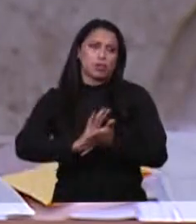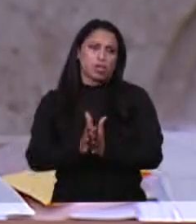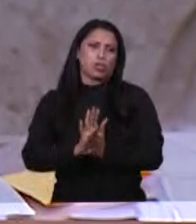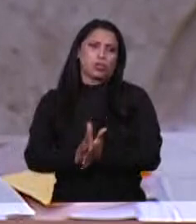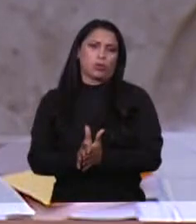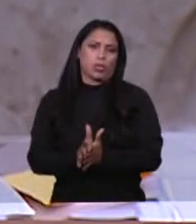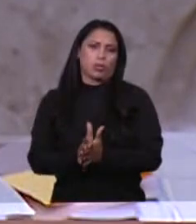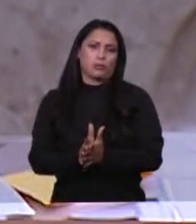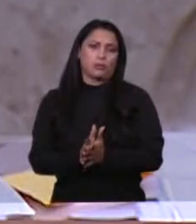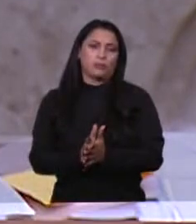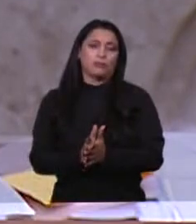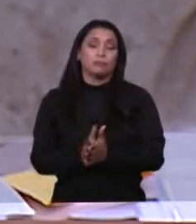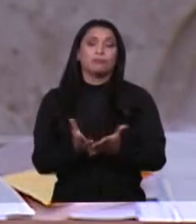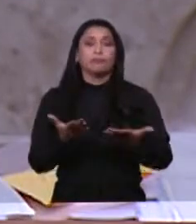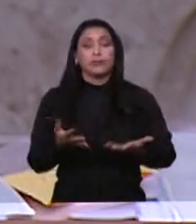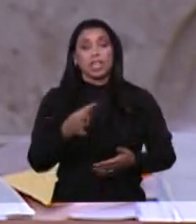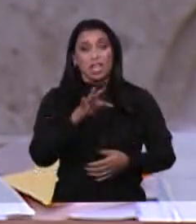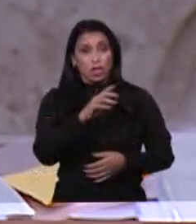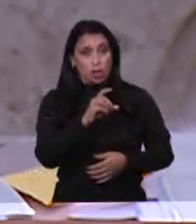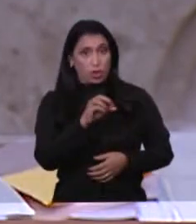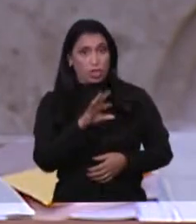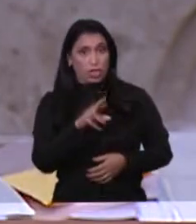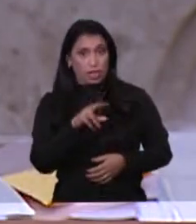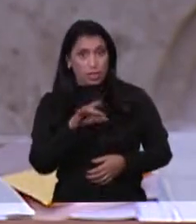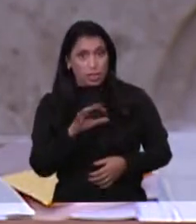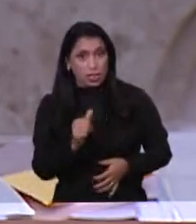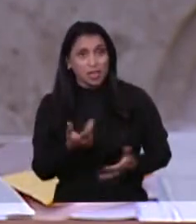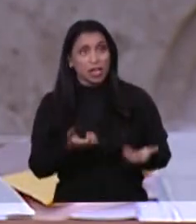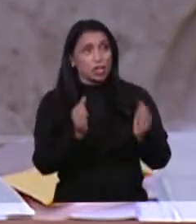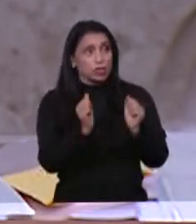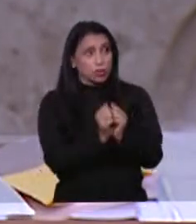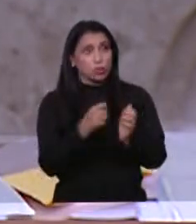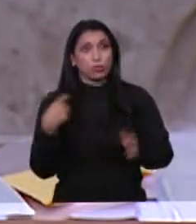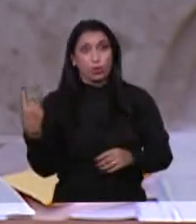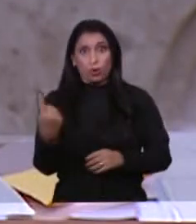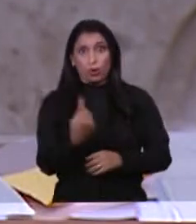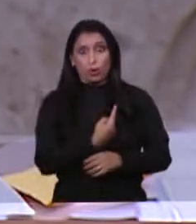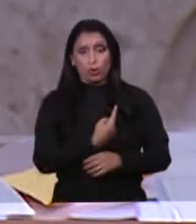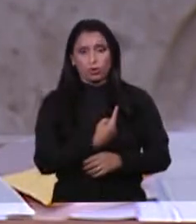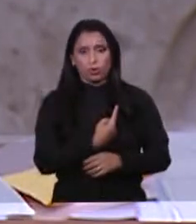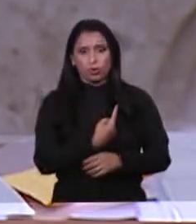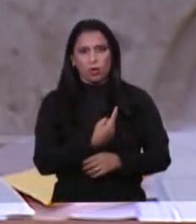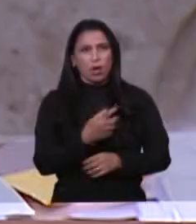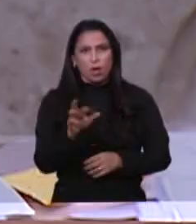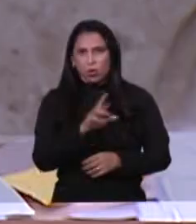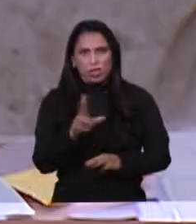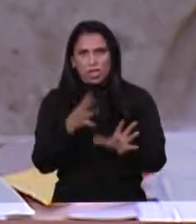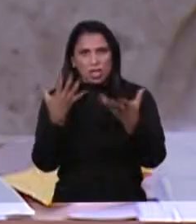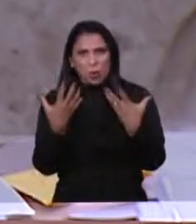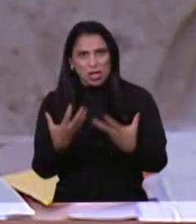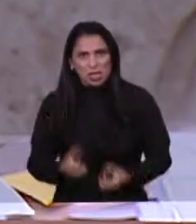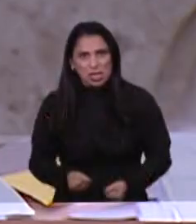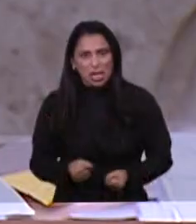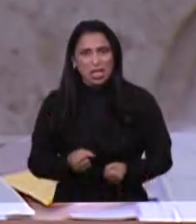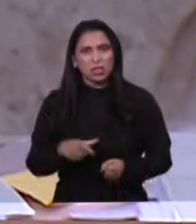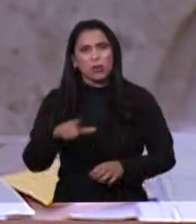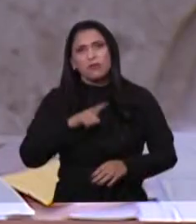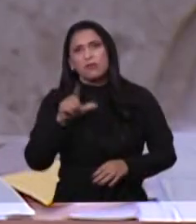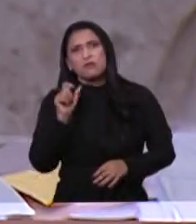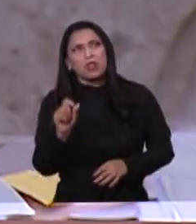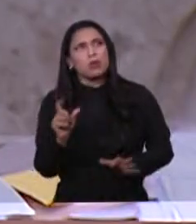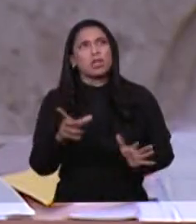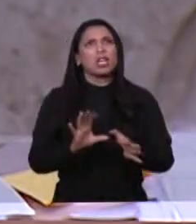a tolerância conosco. Escudados os intolerantes, acresço, às vezes até na